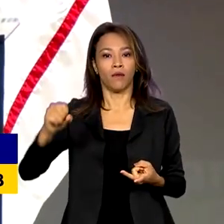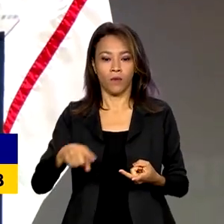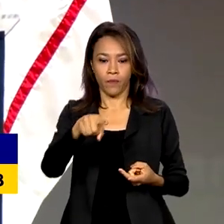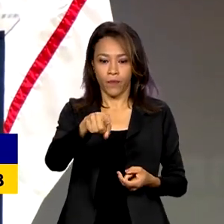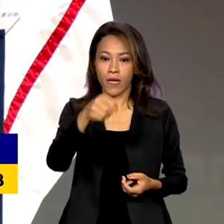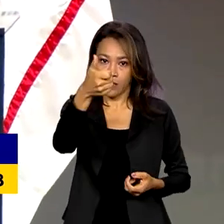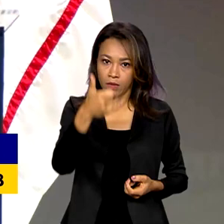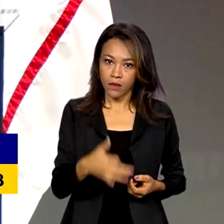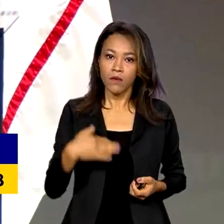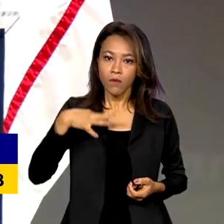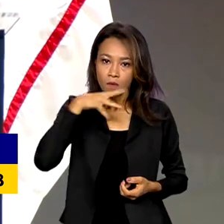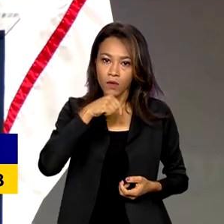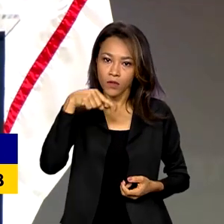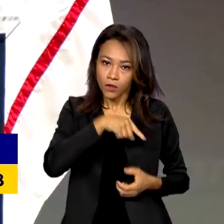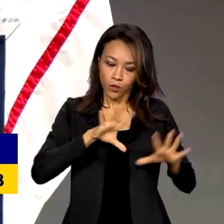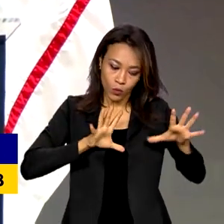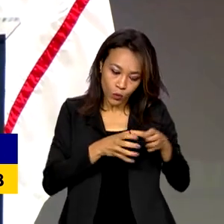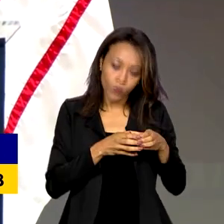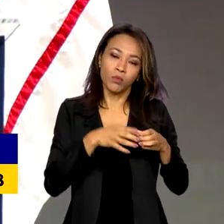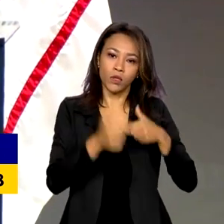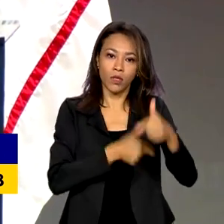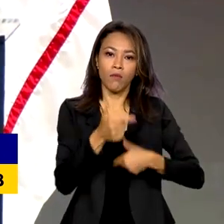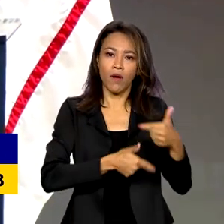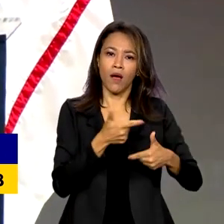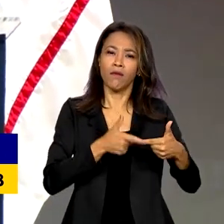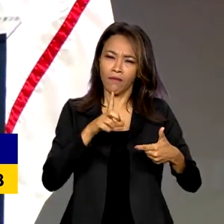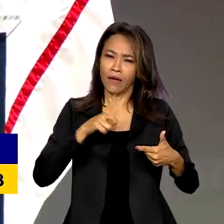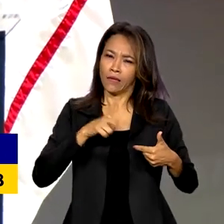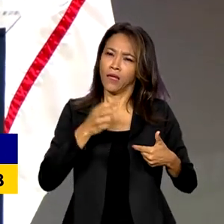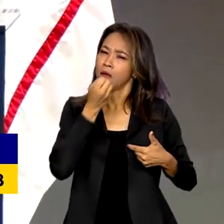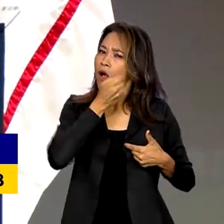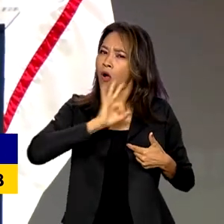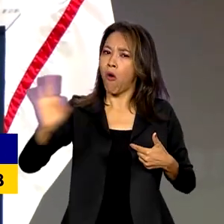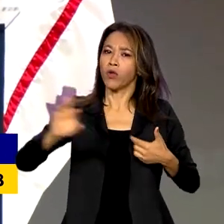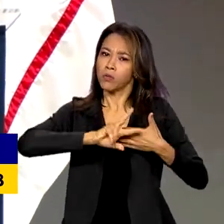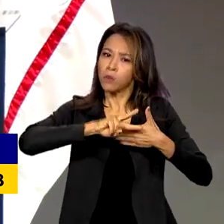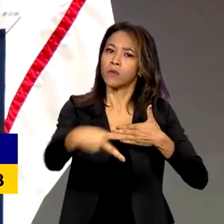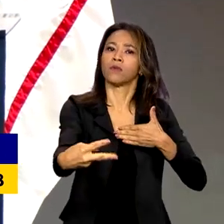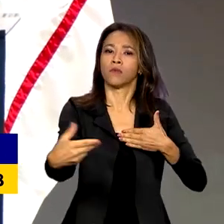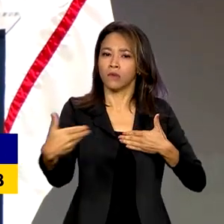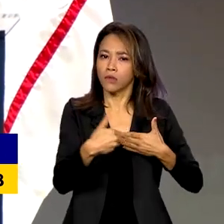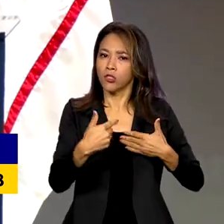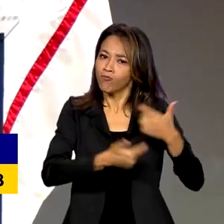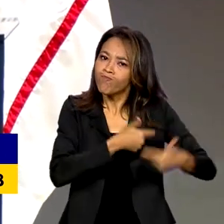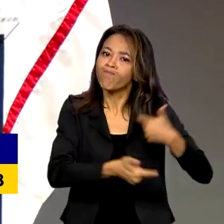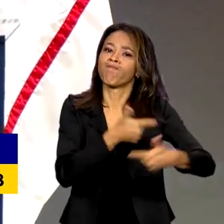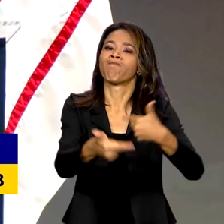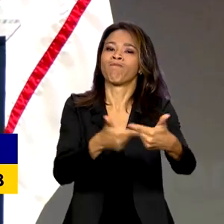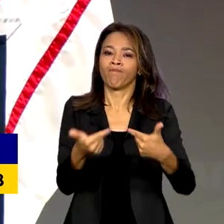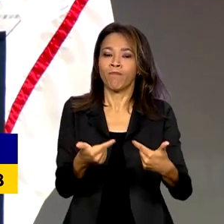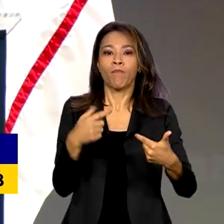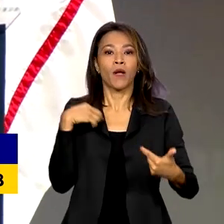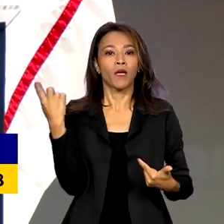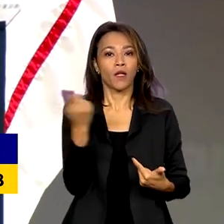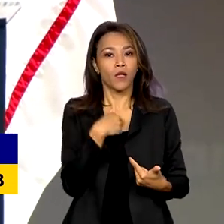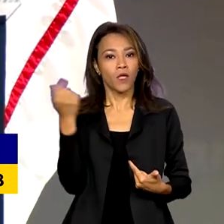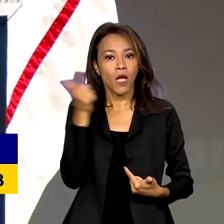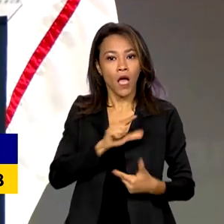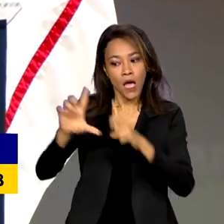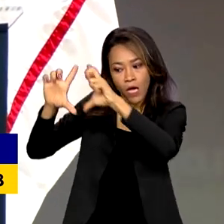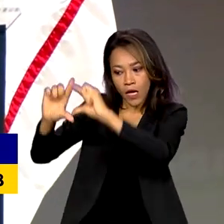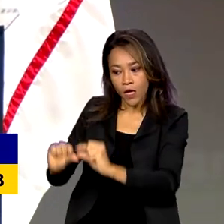trabalho ele vai trazer bons frutos para a gente poder reduzir o preço do insumo